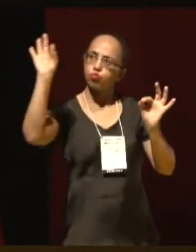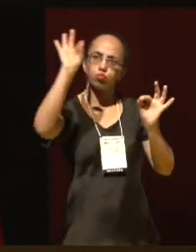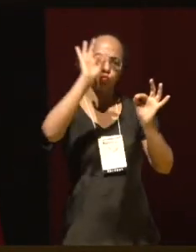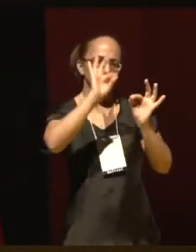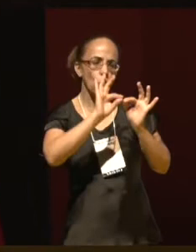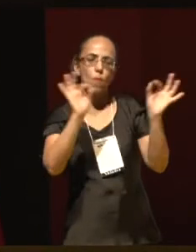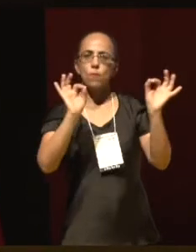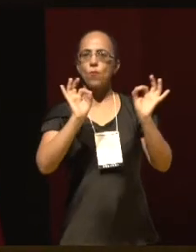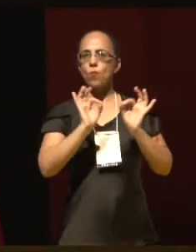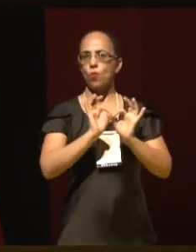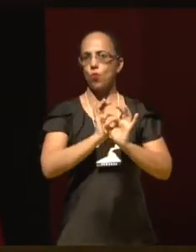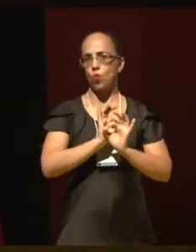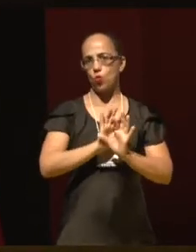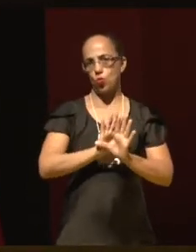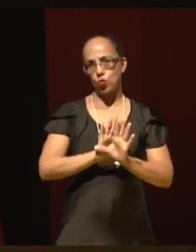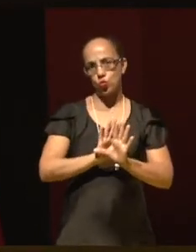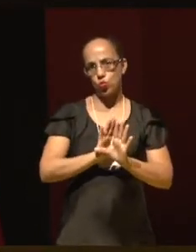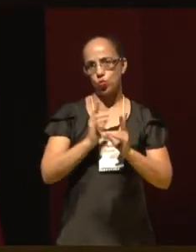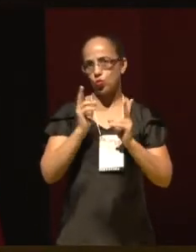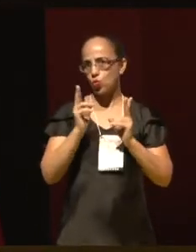para sustentar-nos.